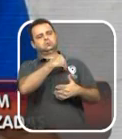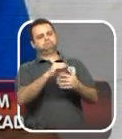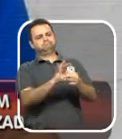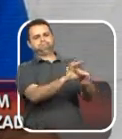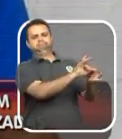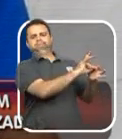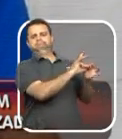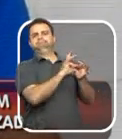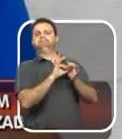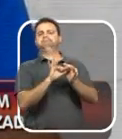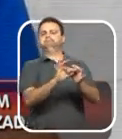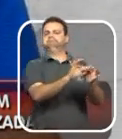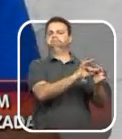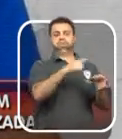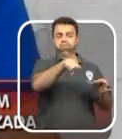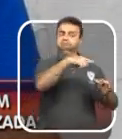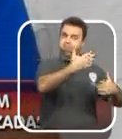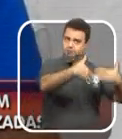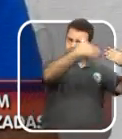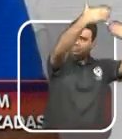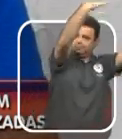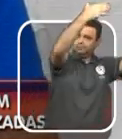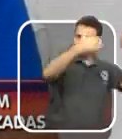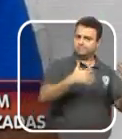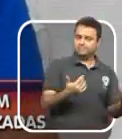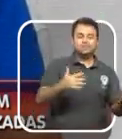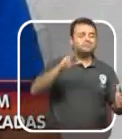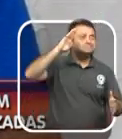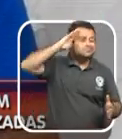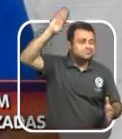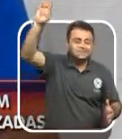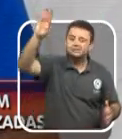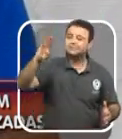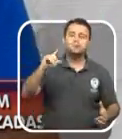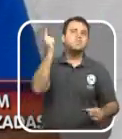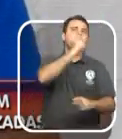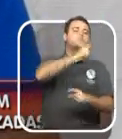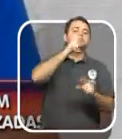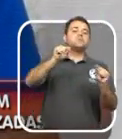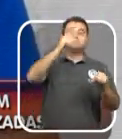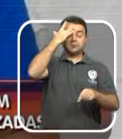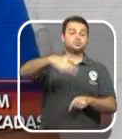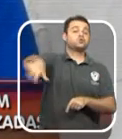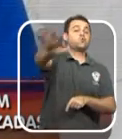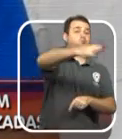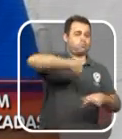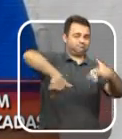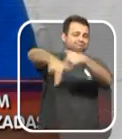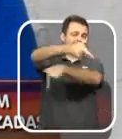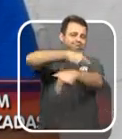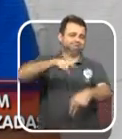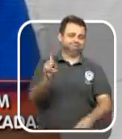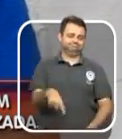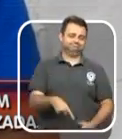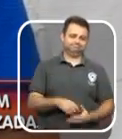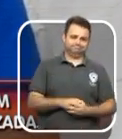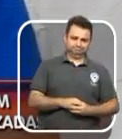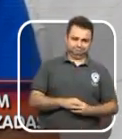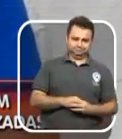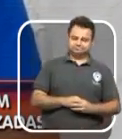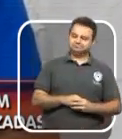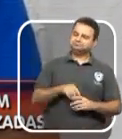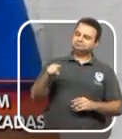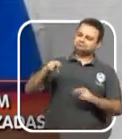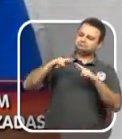provoca, mas o vereador da situação também que participa. Ele chama, muitas vezes, a reunião, ele chama o secretário, E